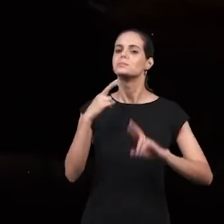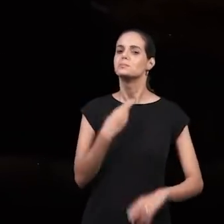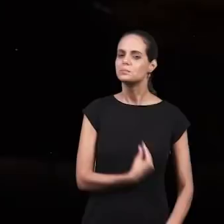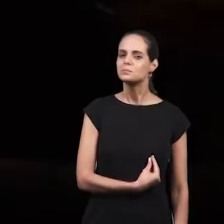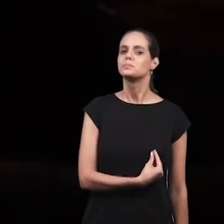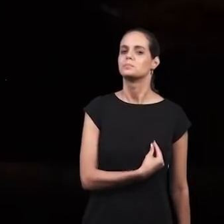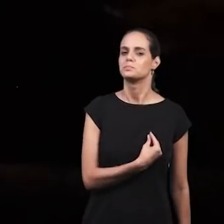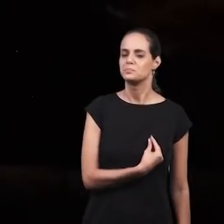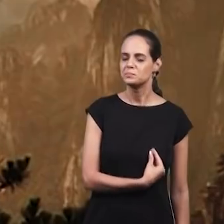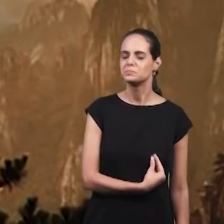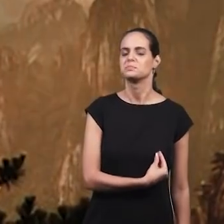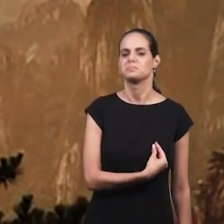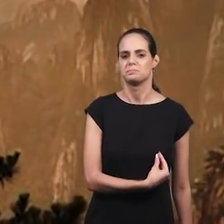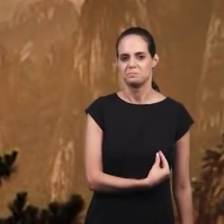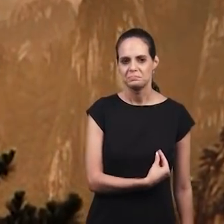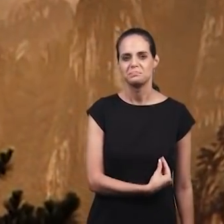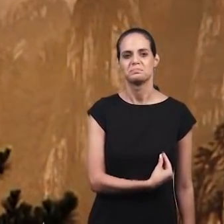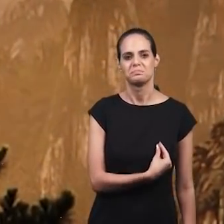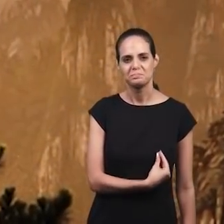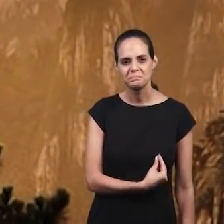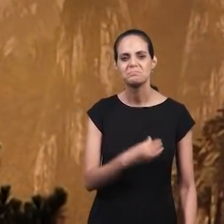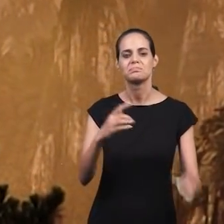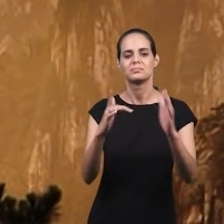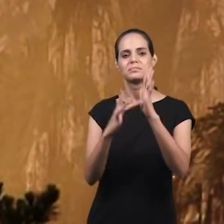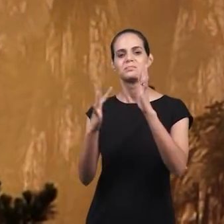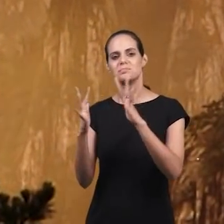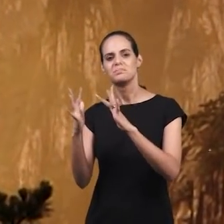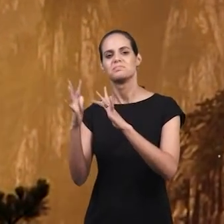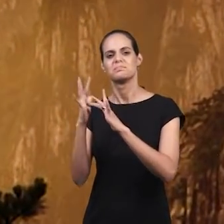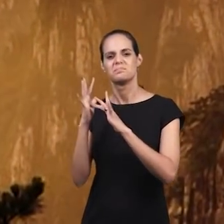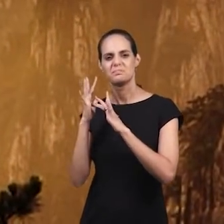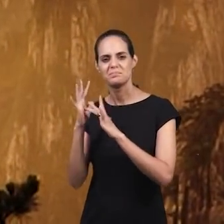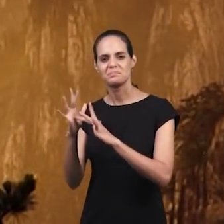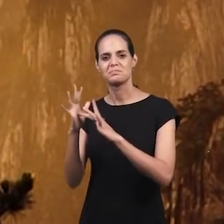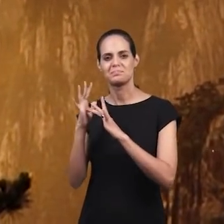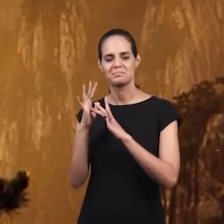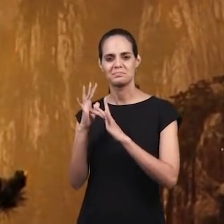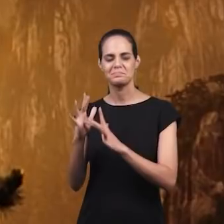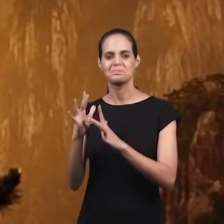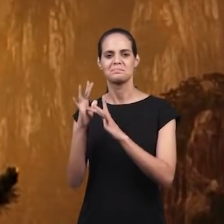o Cordeiro vivo,